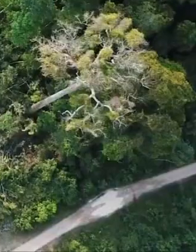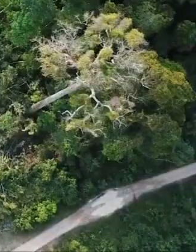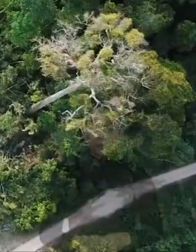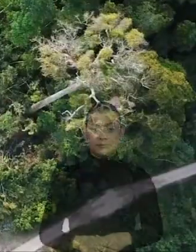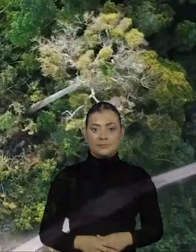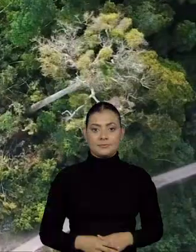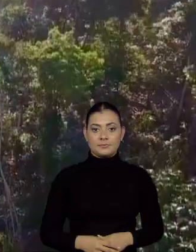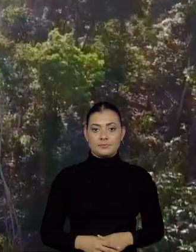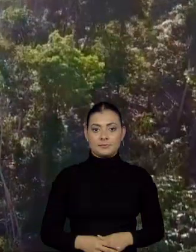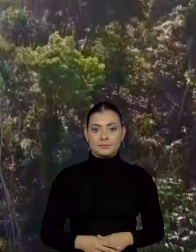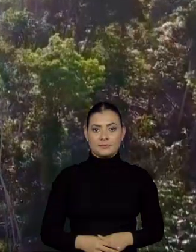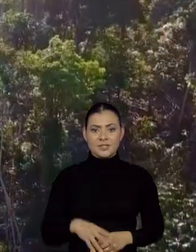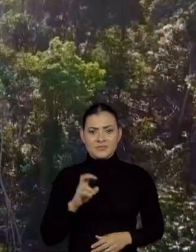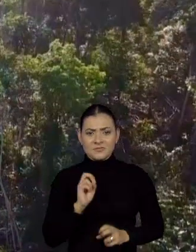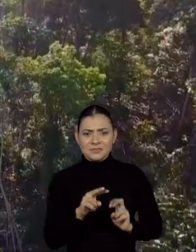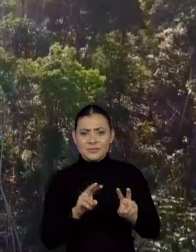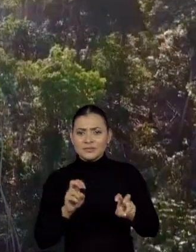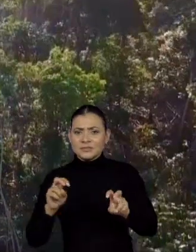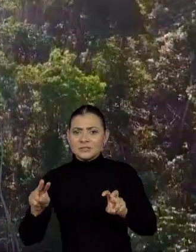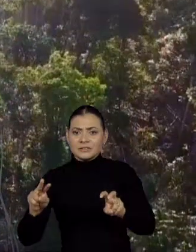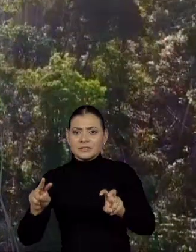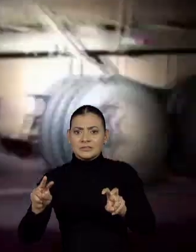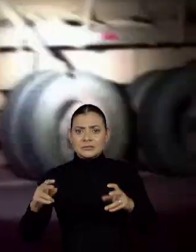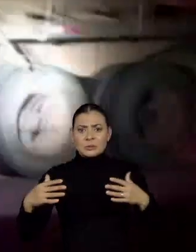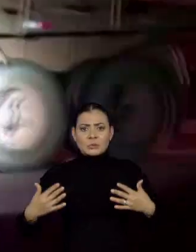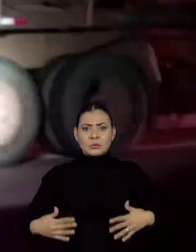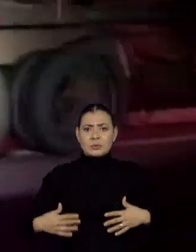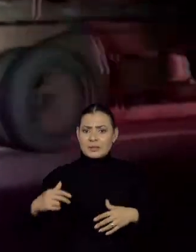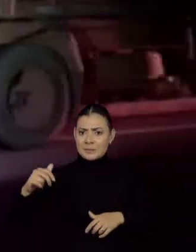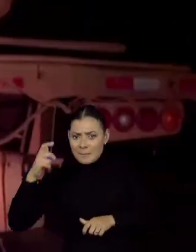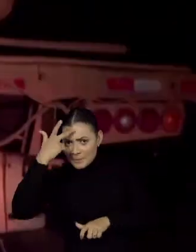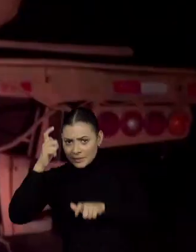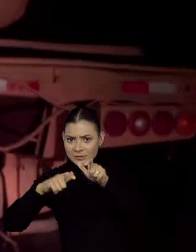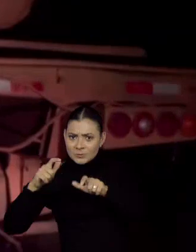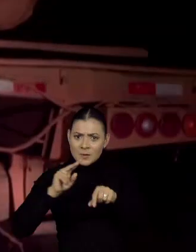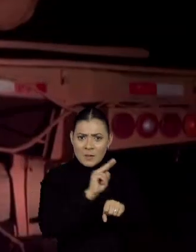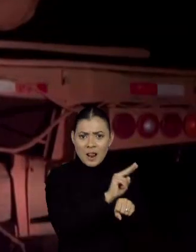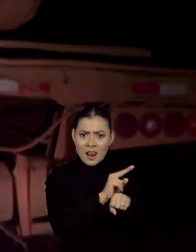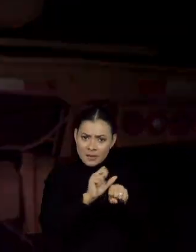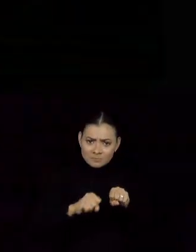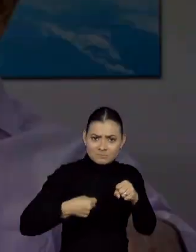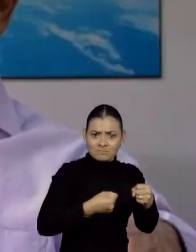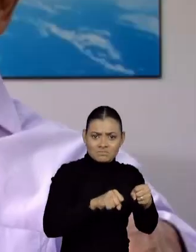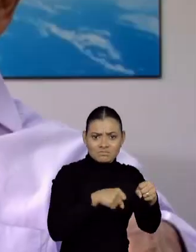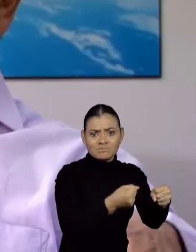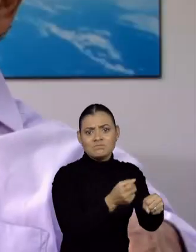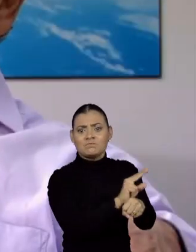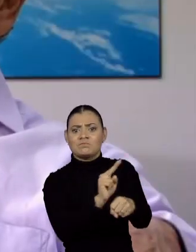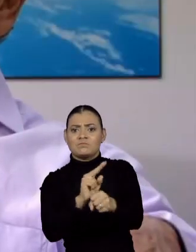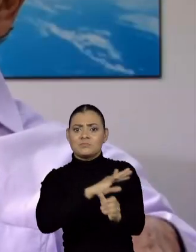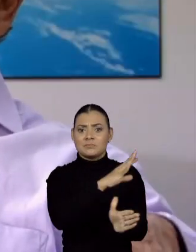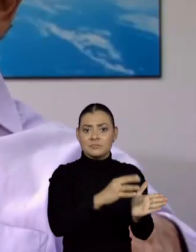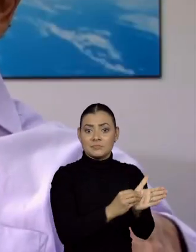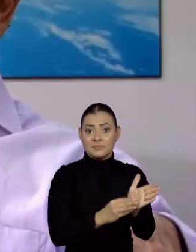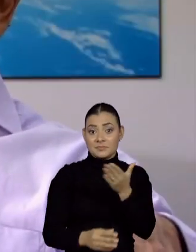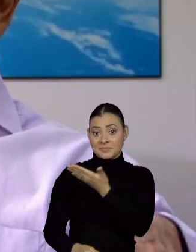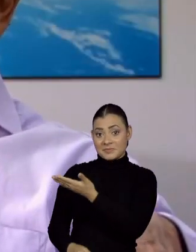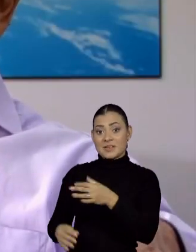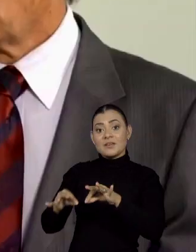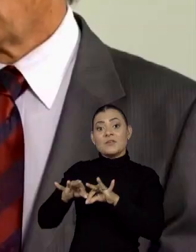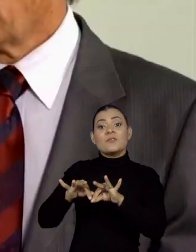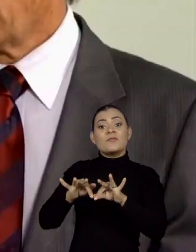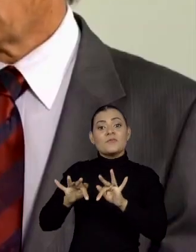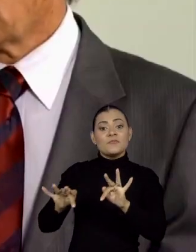Entre tantas vozes que se levantaram contra o desmatamento da Amazônia, a do físico Ricardo